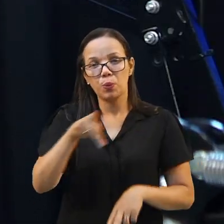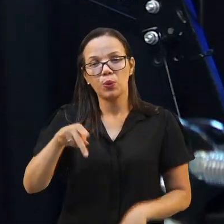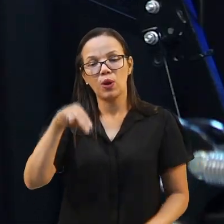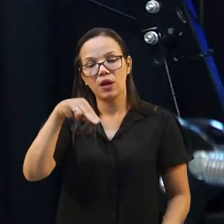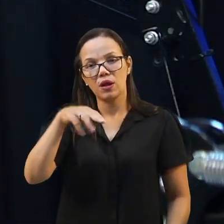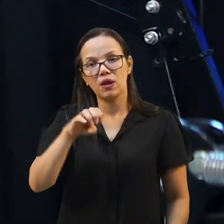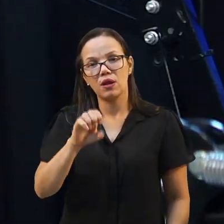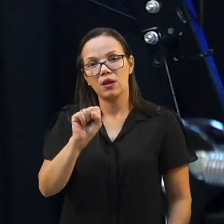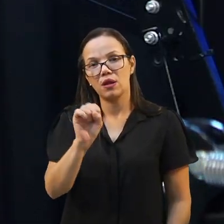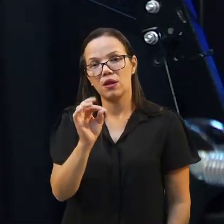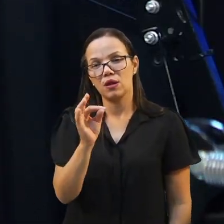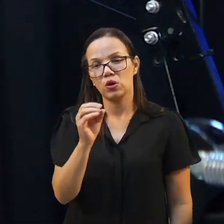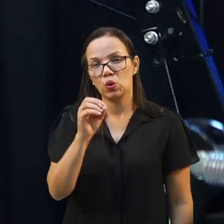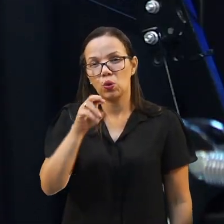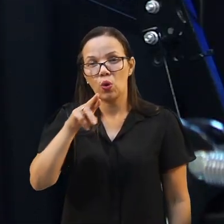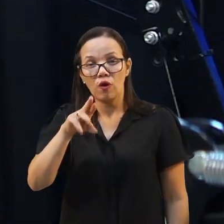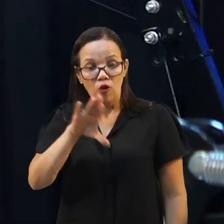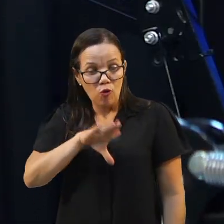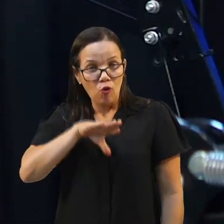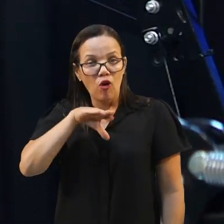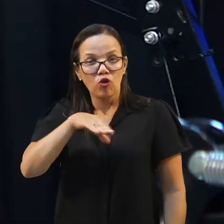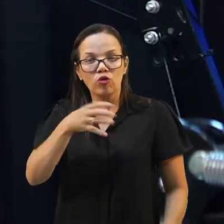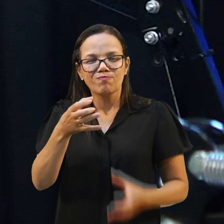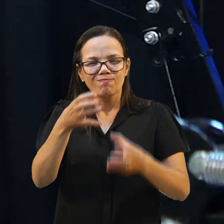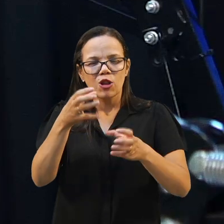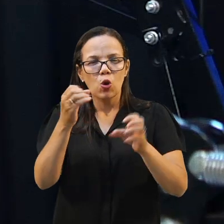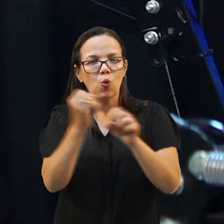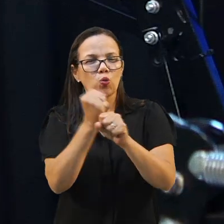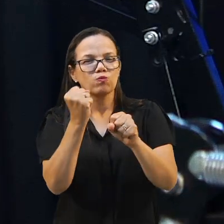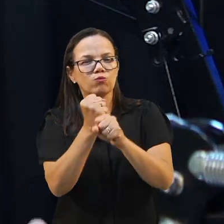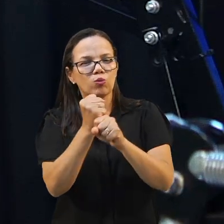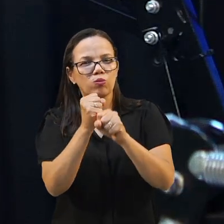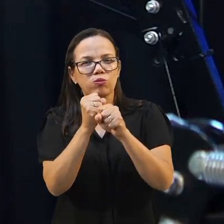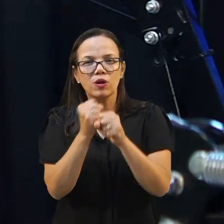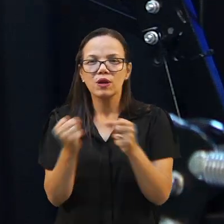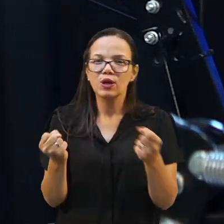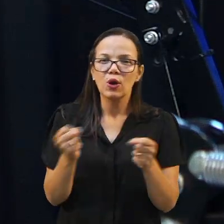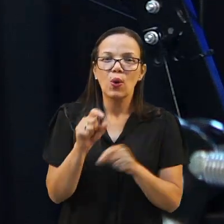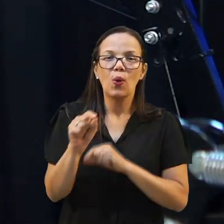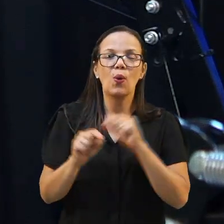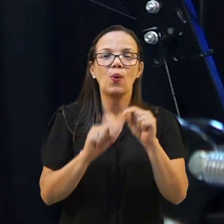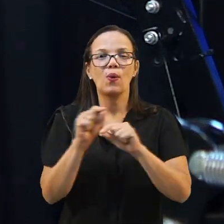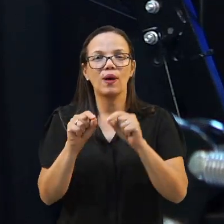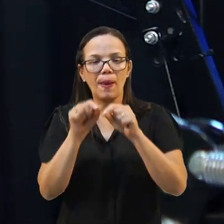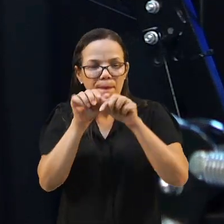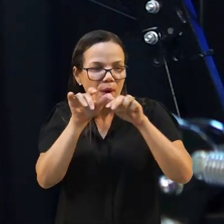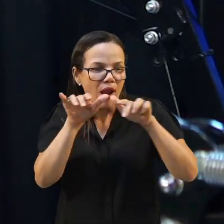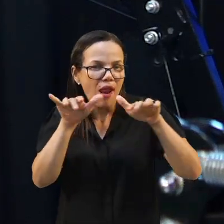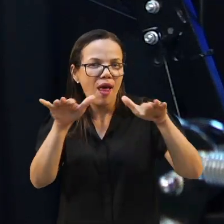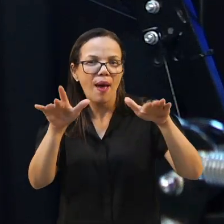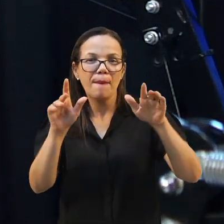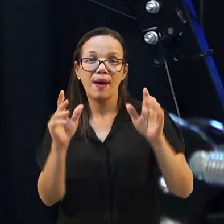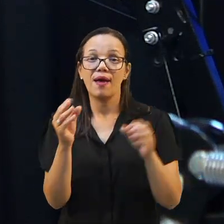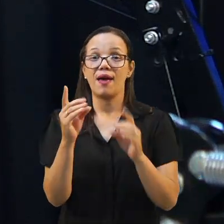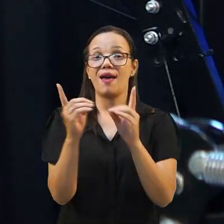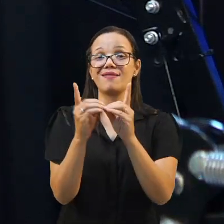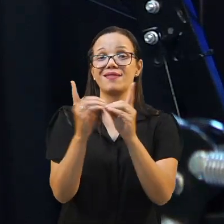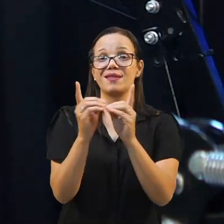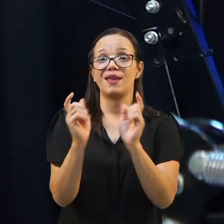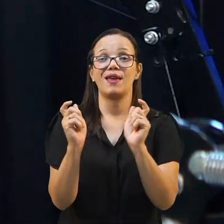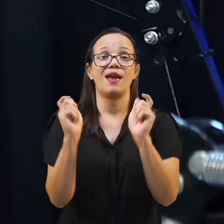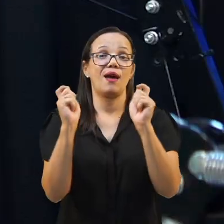foi muito arrojado, e ele queria construir para dar vazão às necessidades